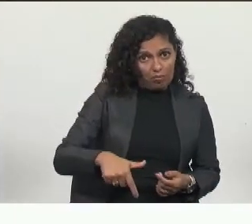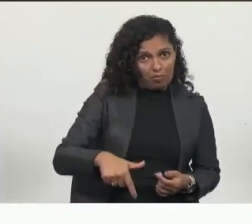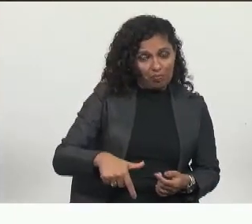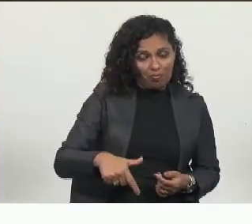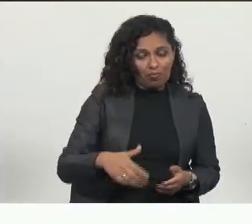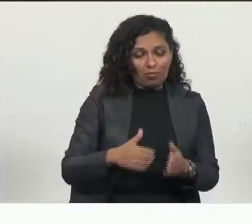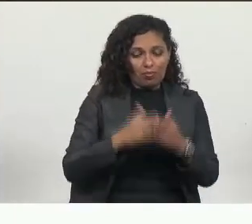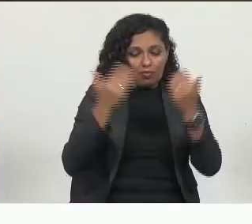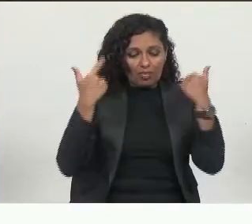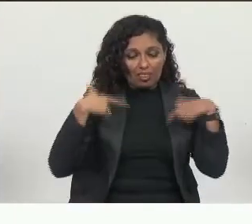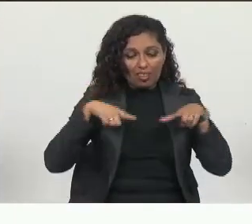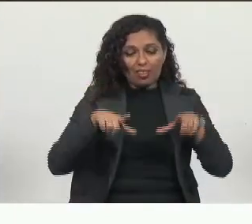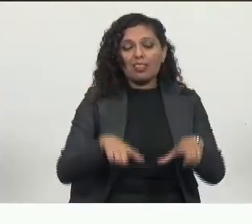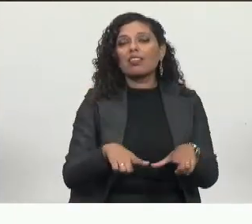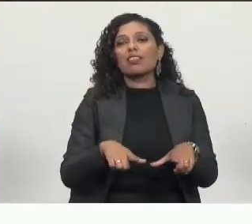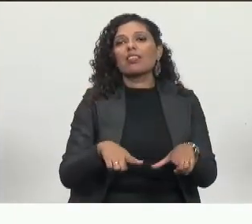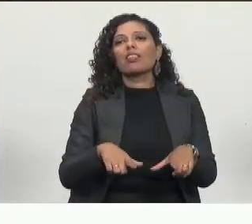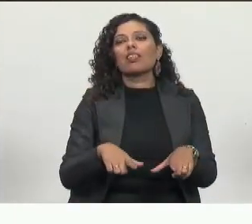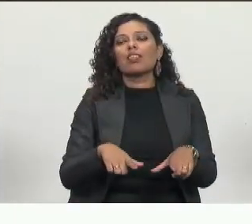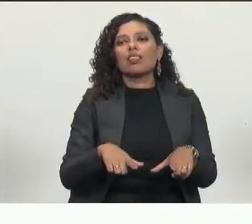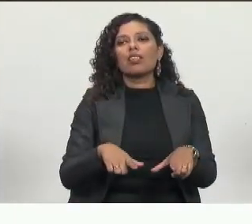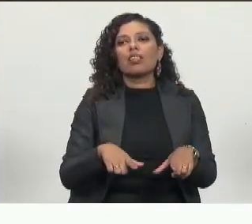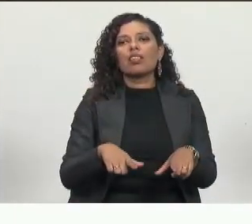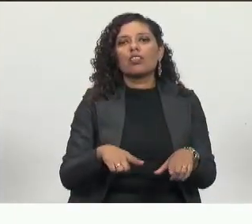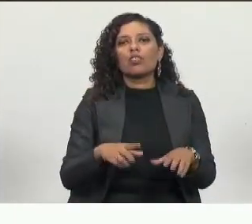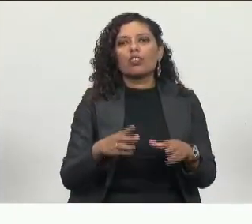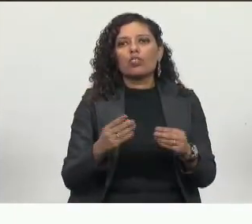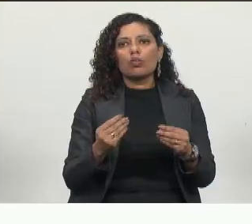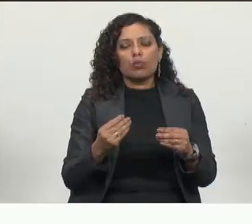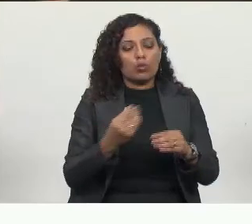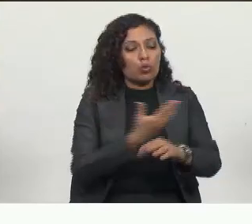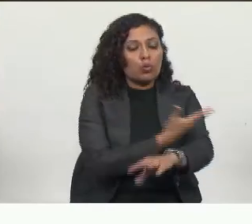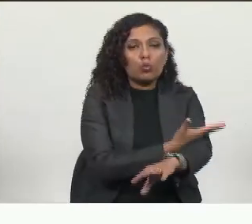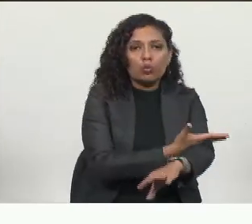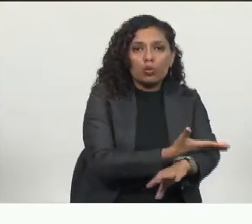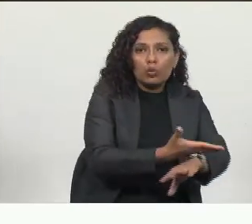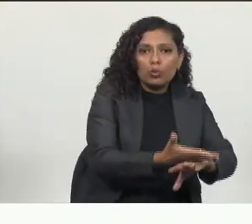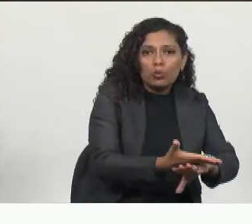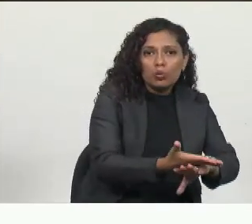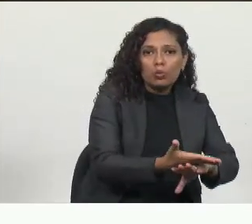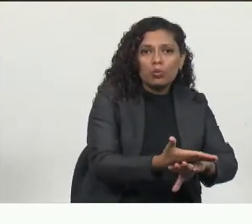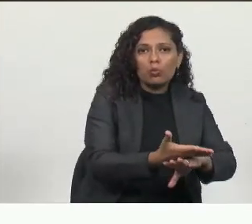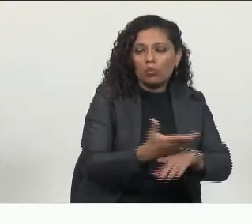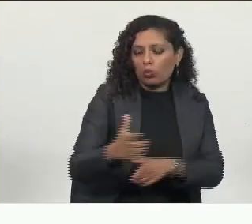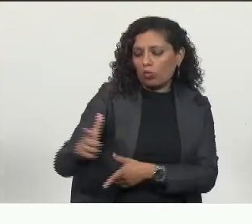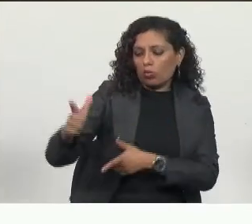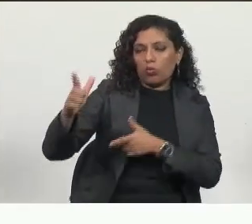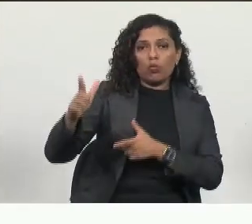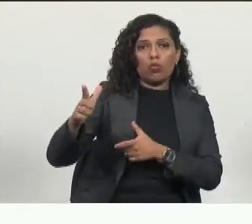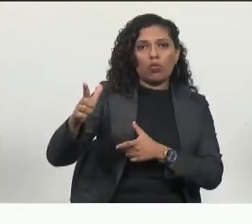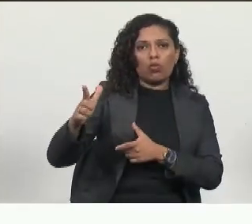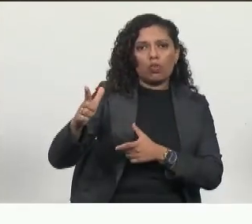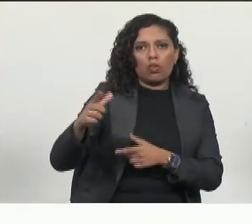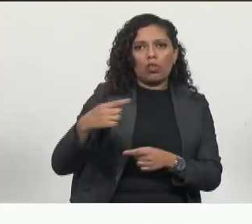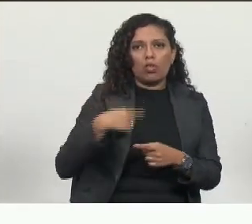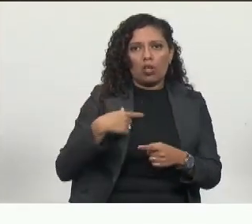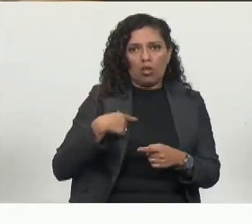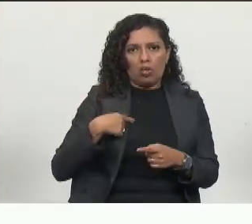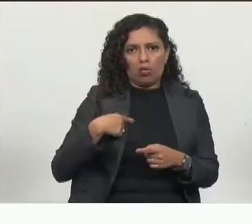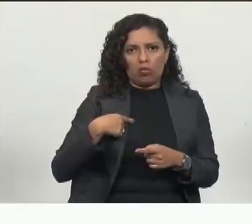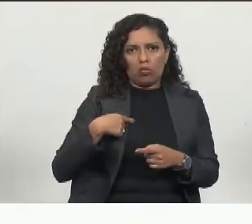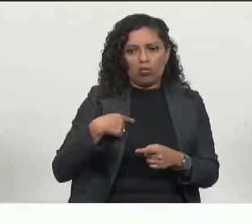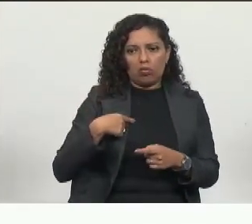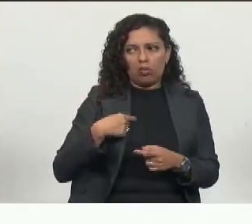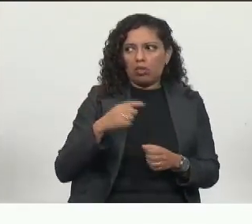tenha mais costume com arma de fogo, né, do que a outra parcela. Nós temos aqui, eu sou instrutor de